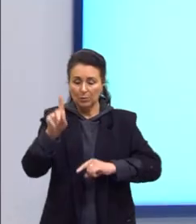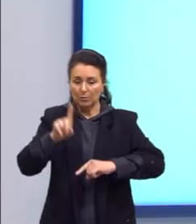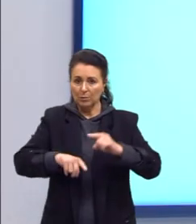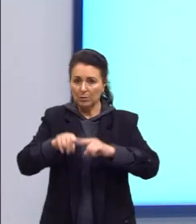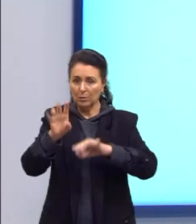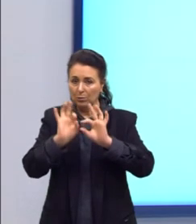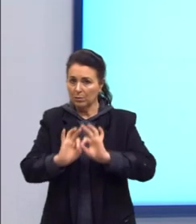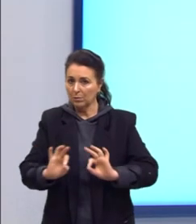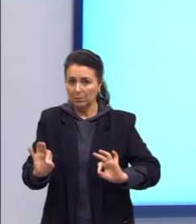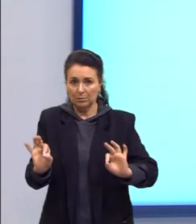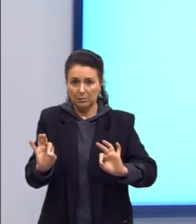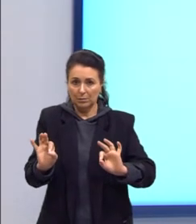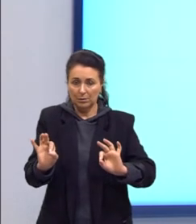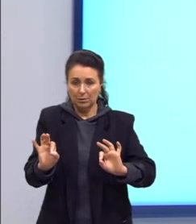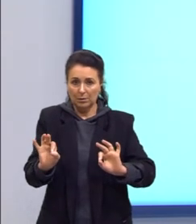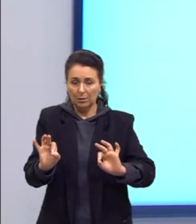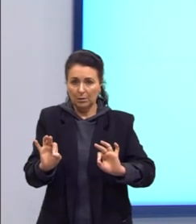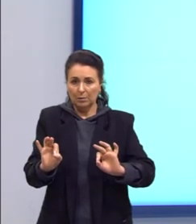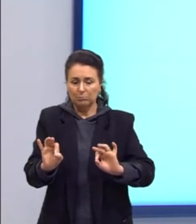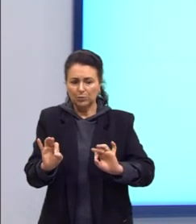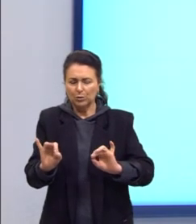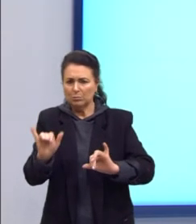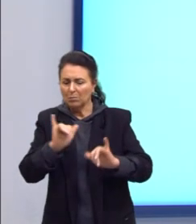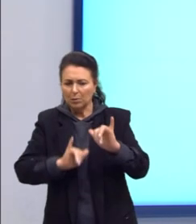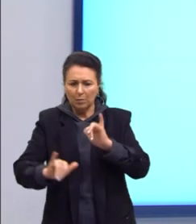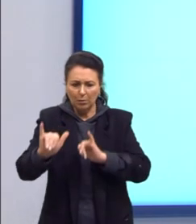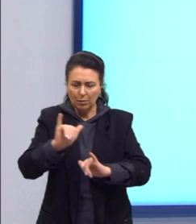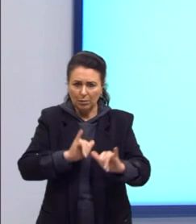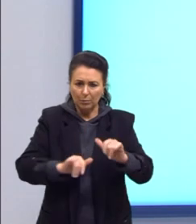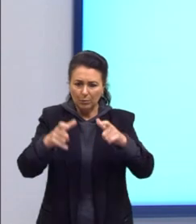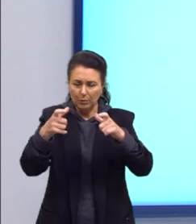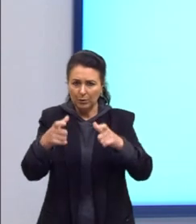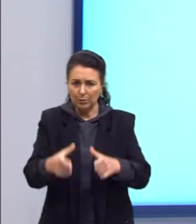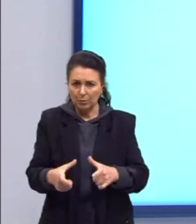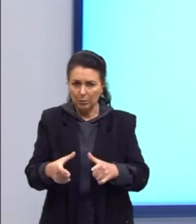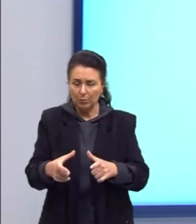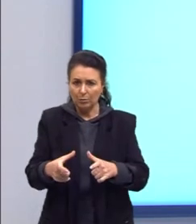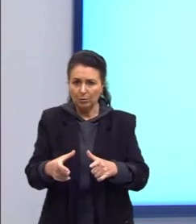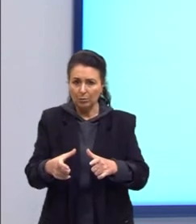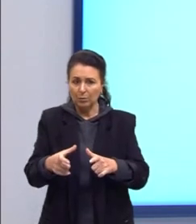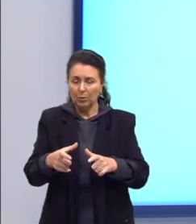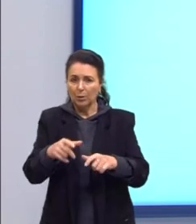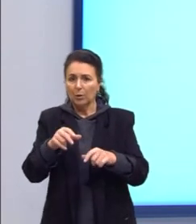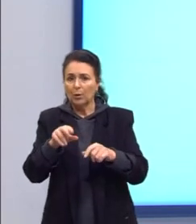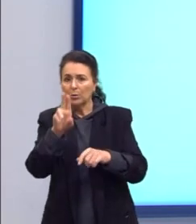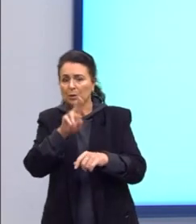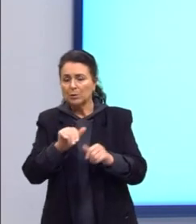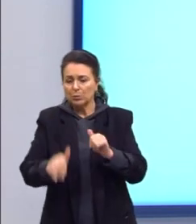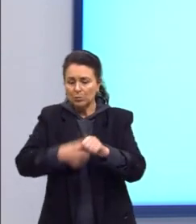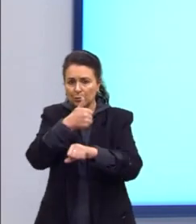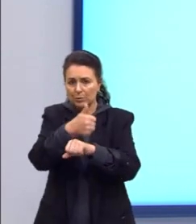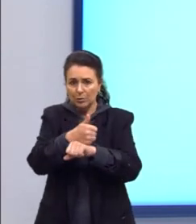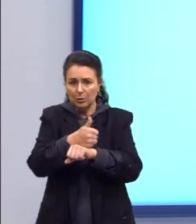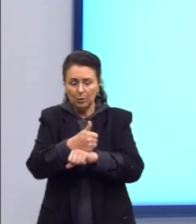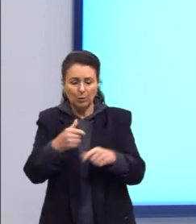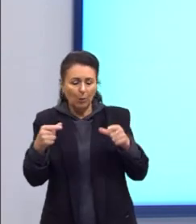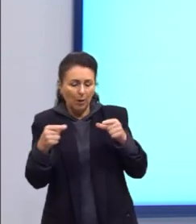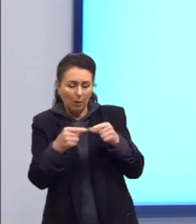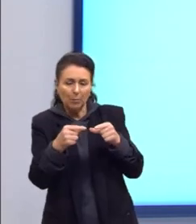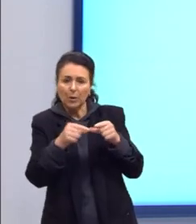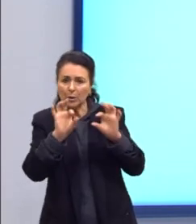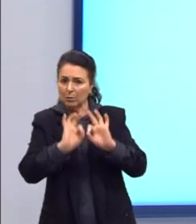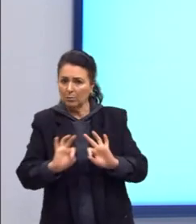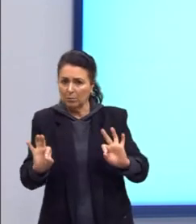comuns de laboratório no lugar das tradicionais pilhas Então tá trazendo né